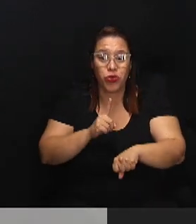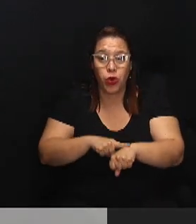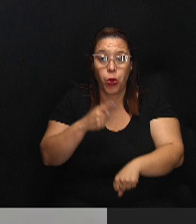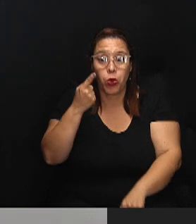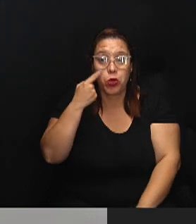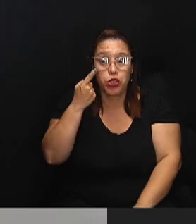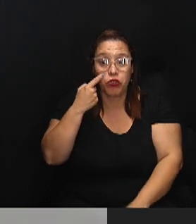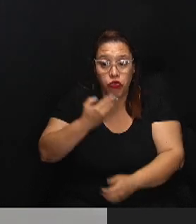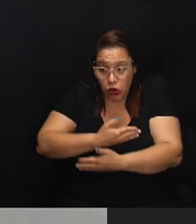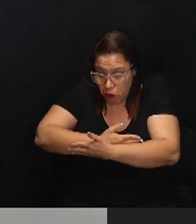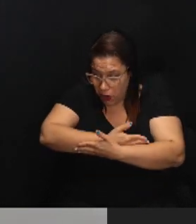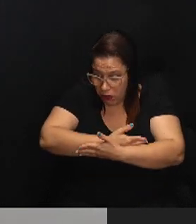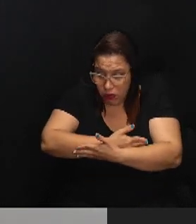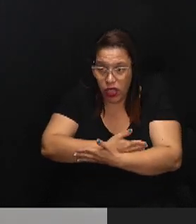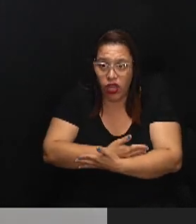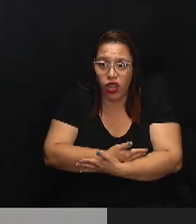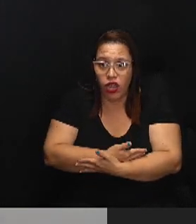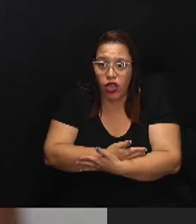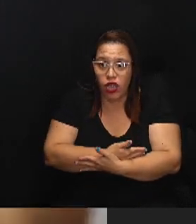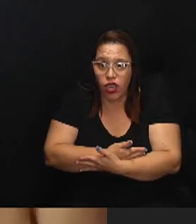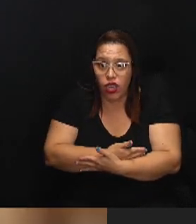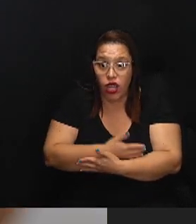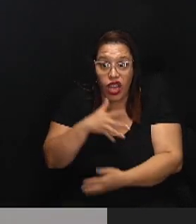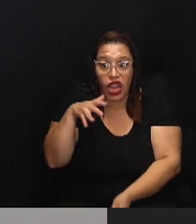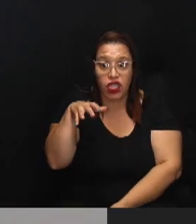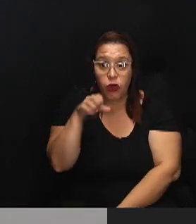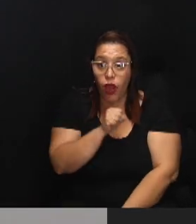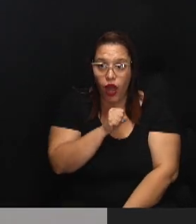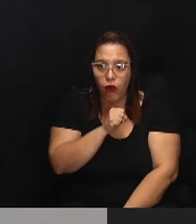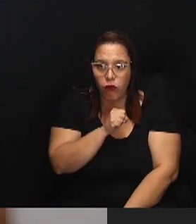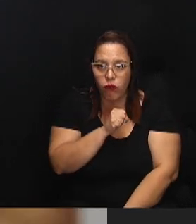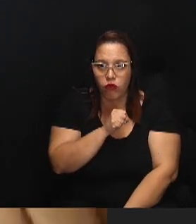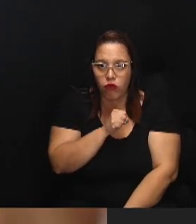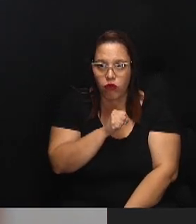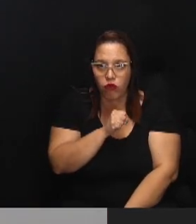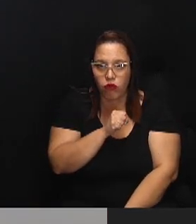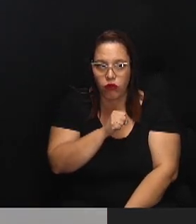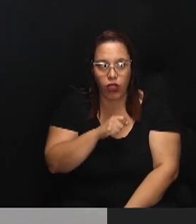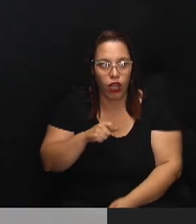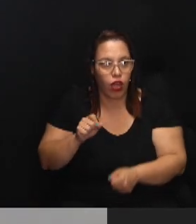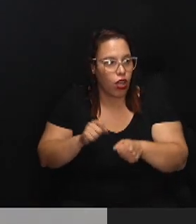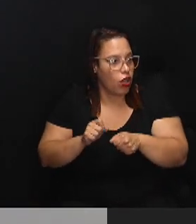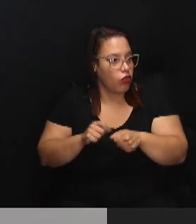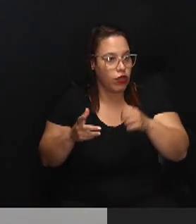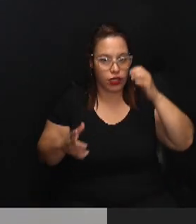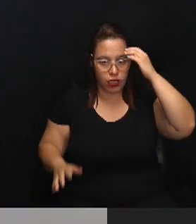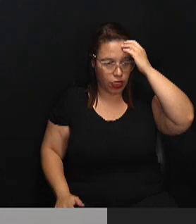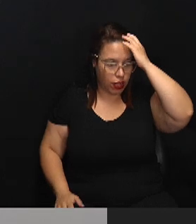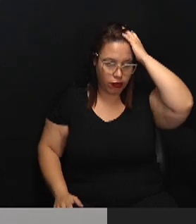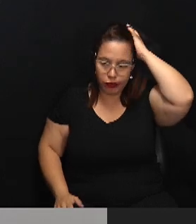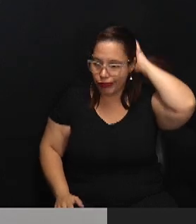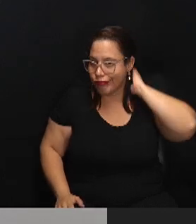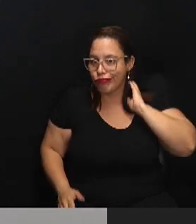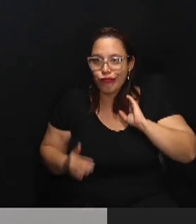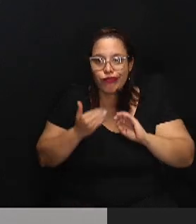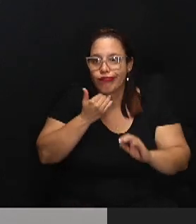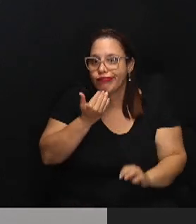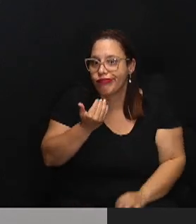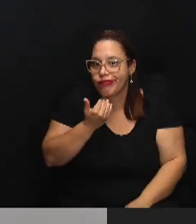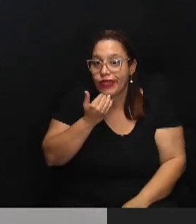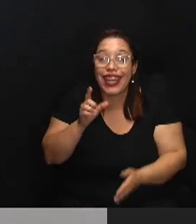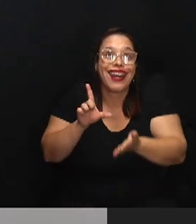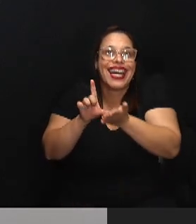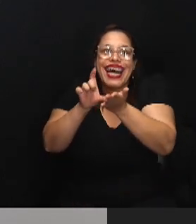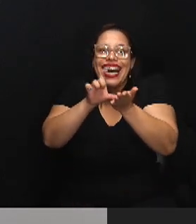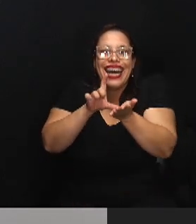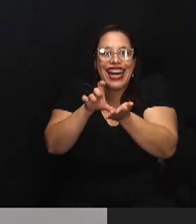bebê. Né? É tão rápido que a equipe precisa agir naquela hora, que não dá para poder fotografar,